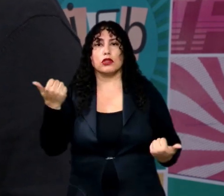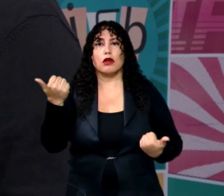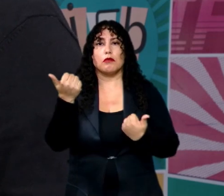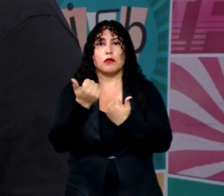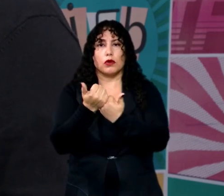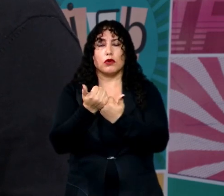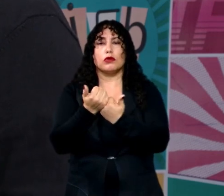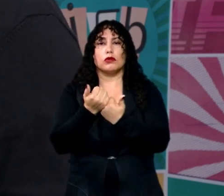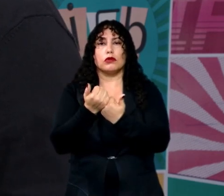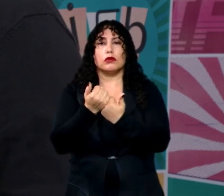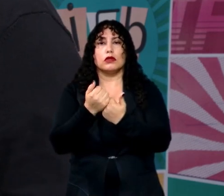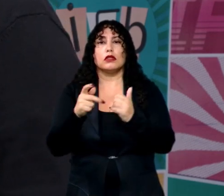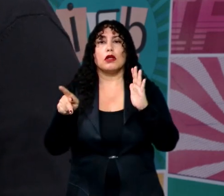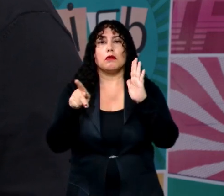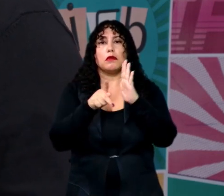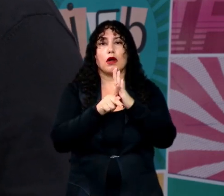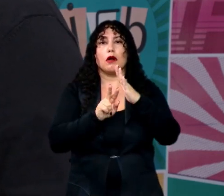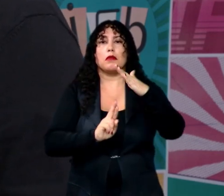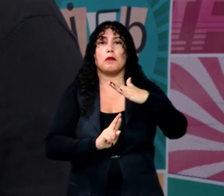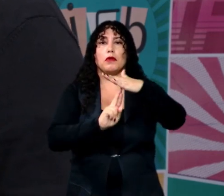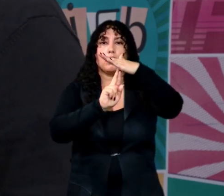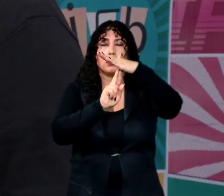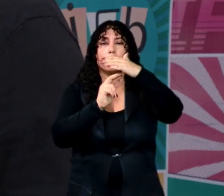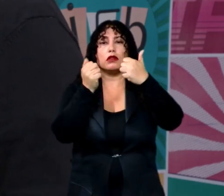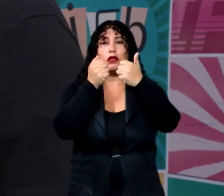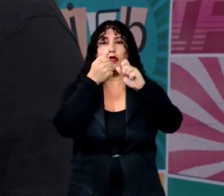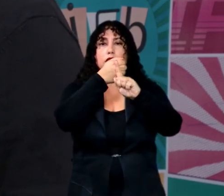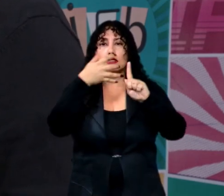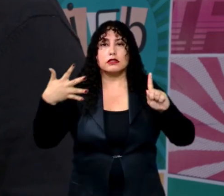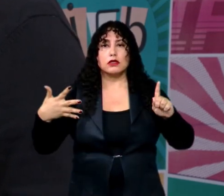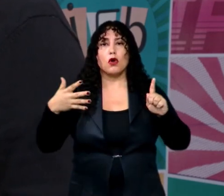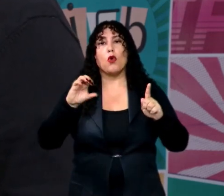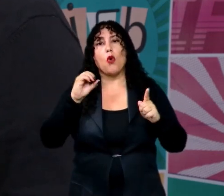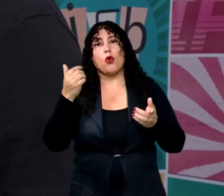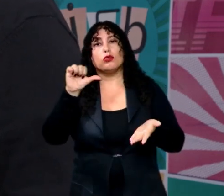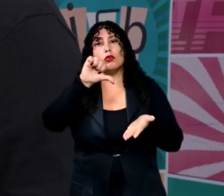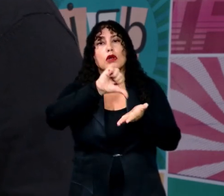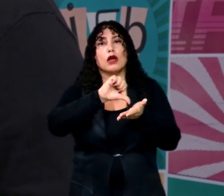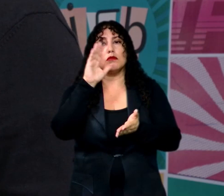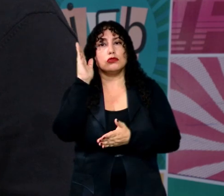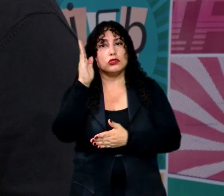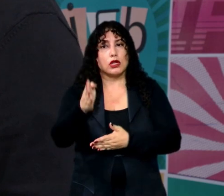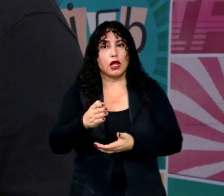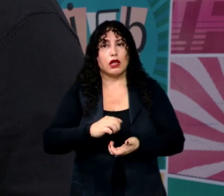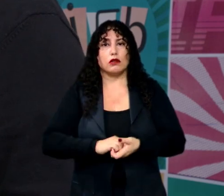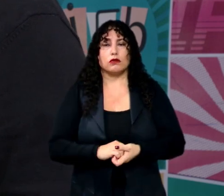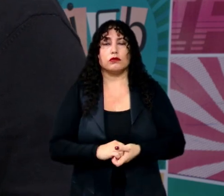apoio da pró-reitoria de extensão Uhum. ou do campus direta, Sim.